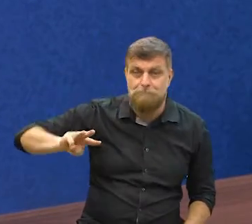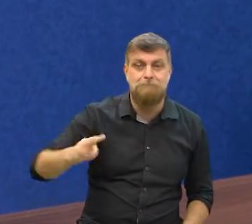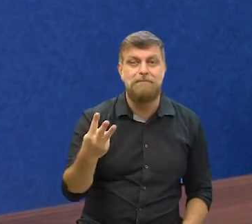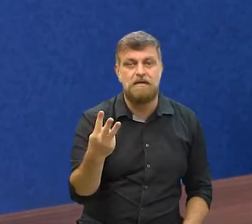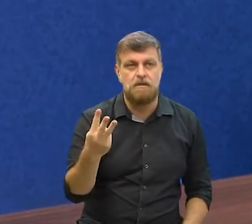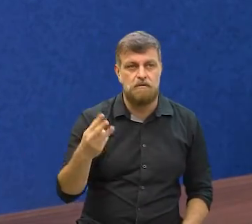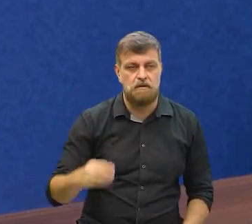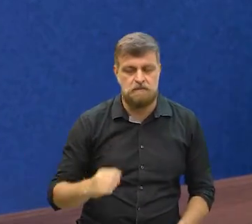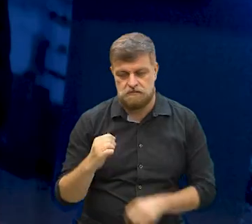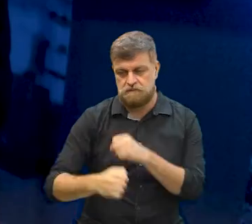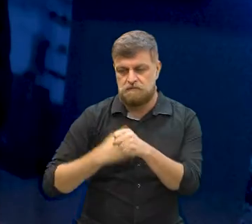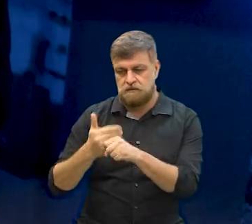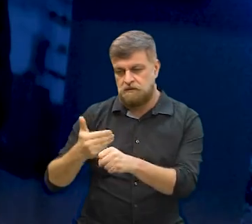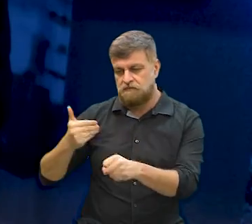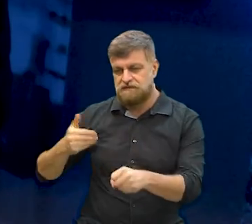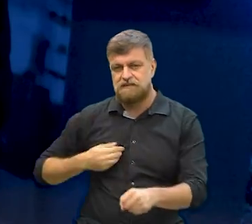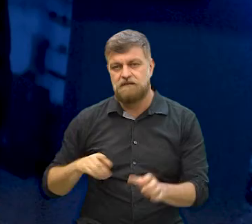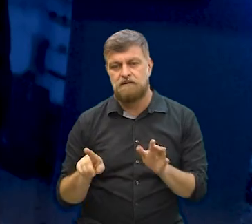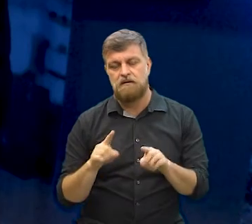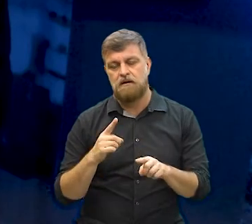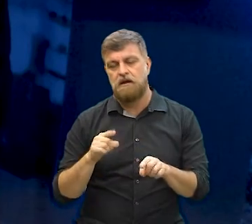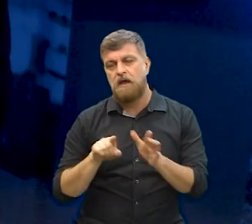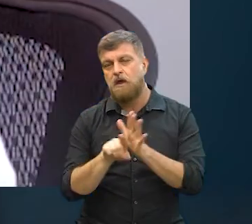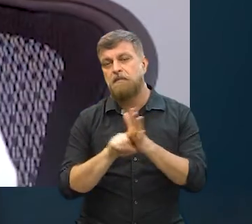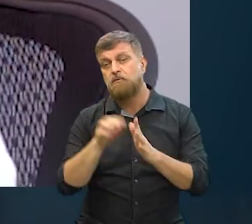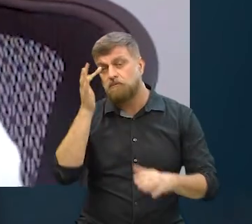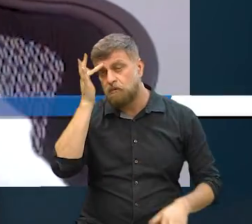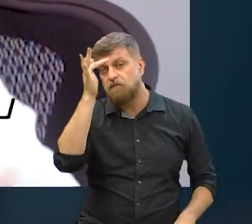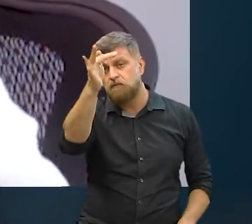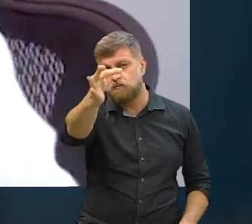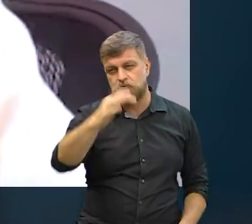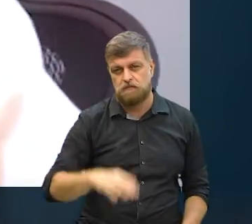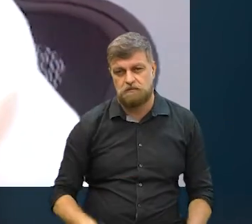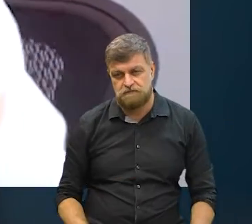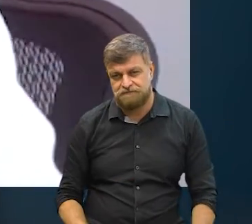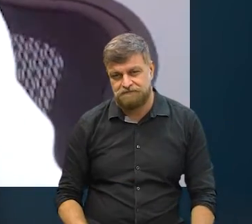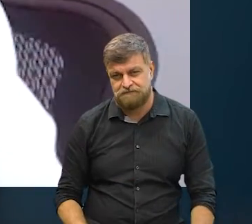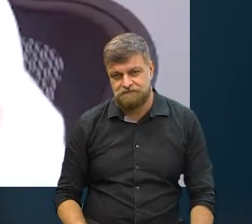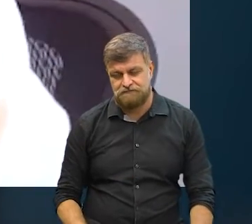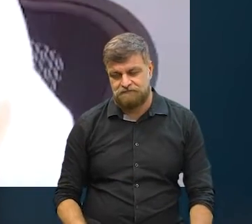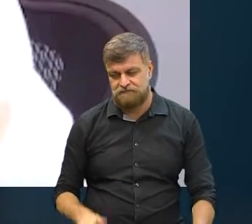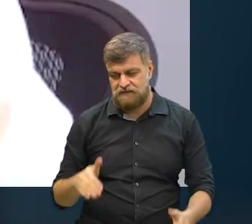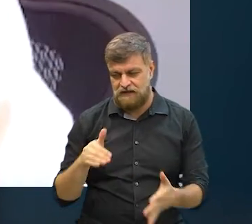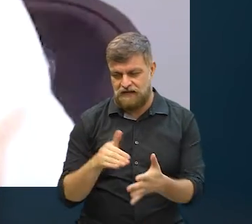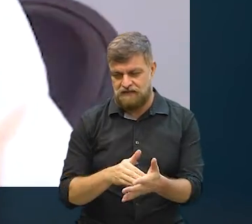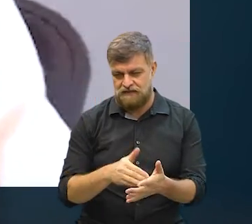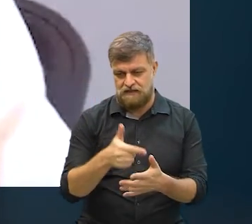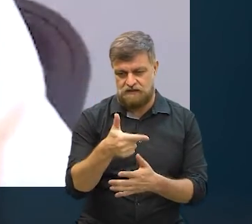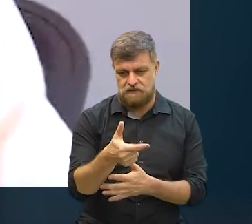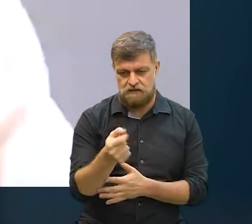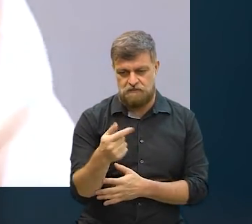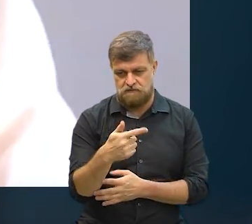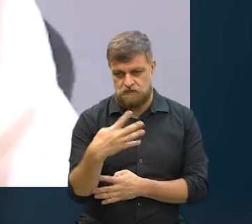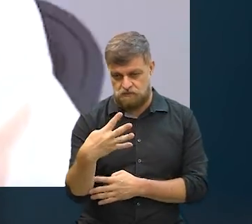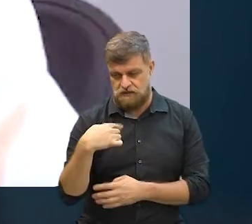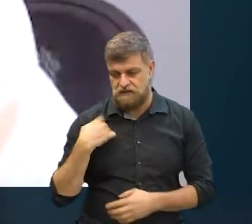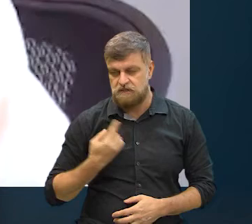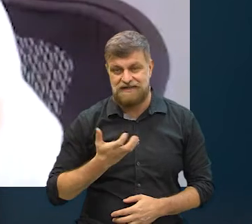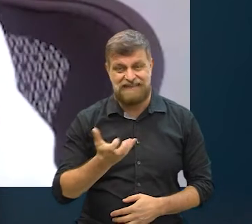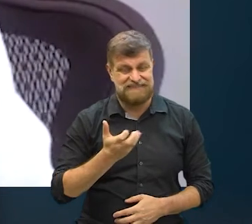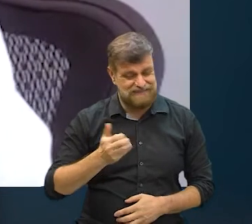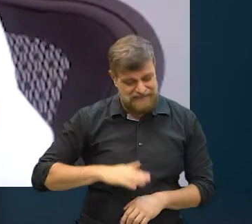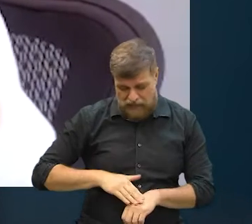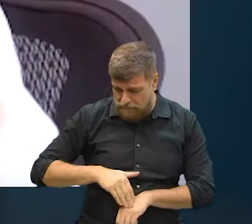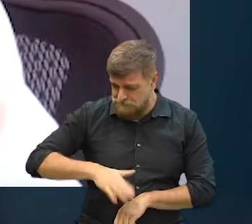reais no ano passado. E qual é o futuro do negócio? O futuro, até 2024, temos os planos de